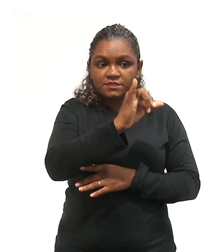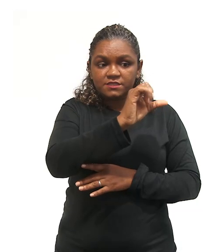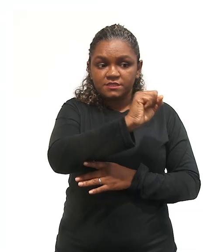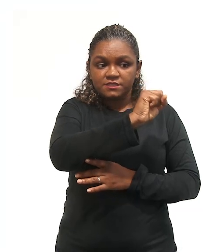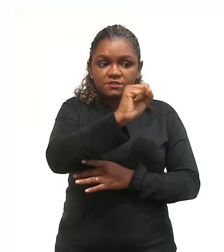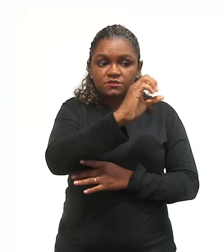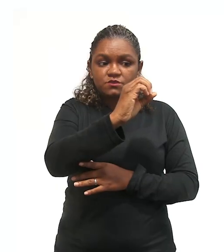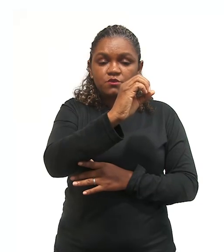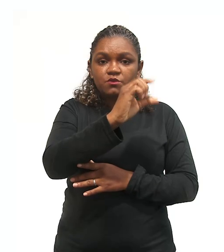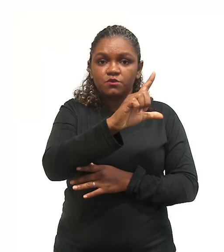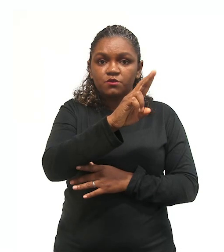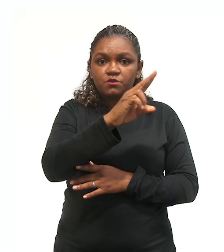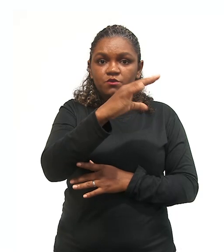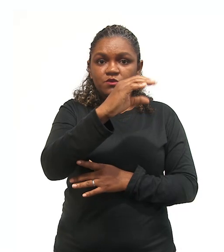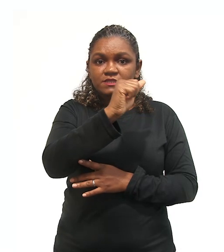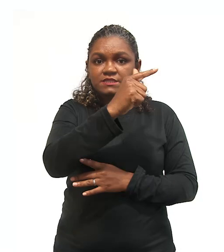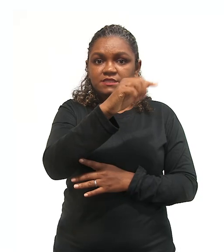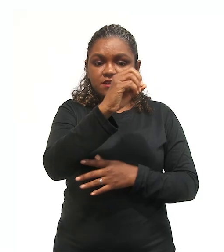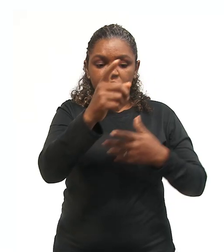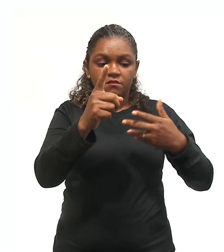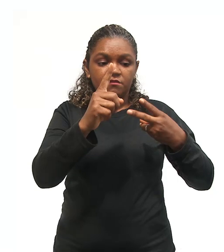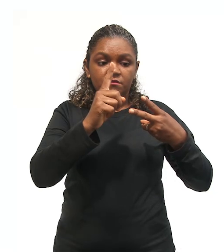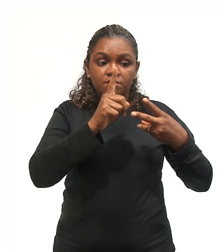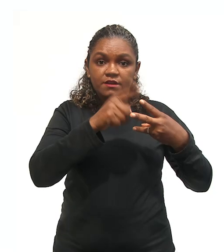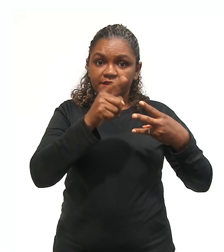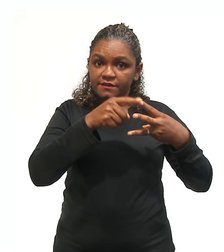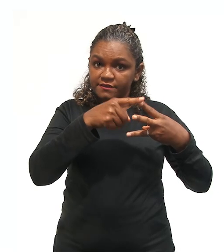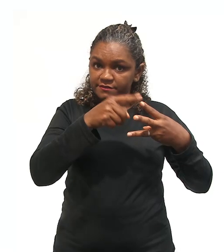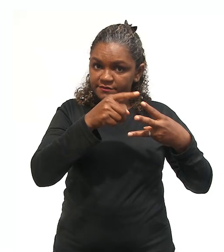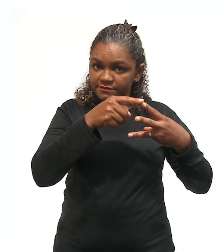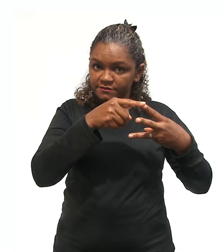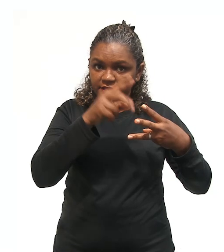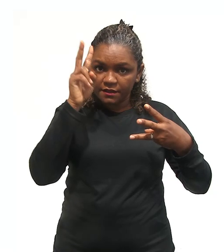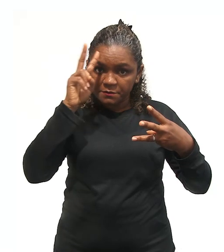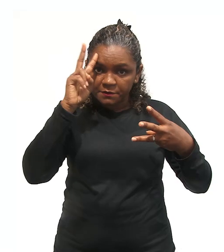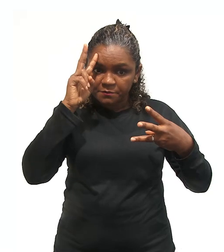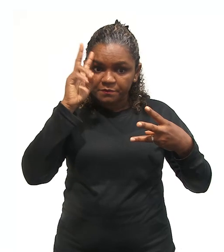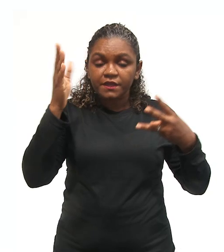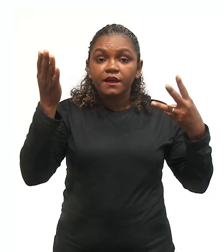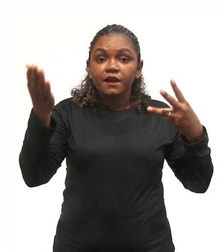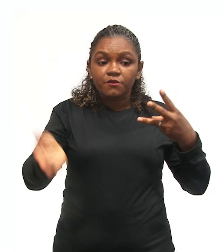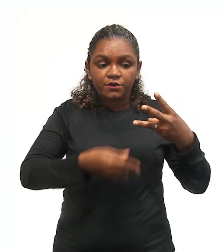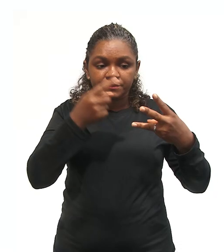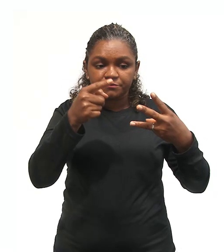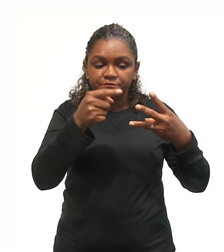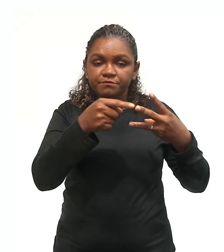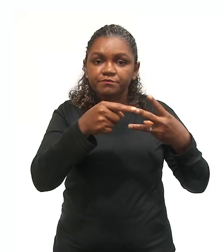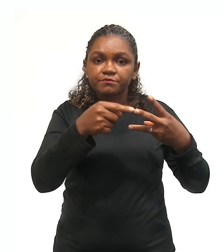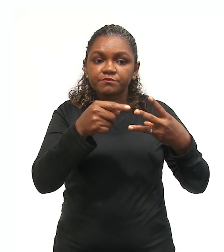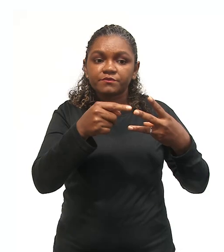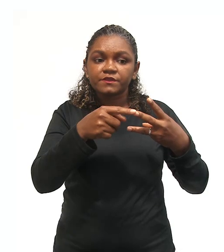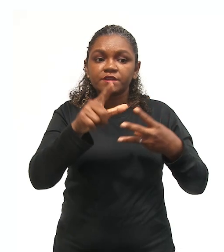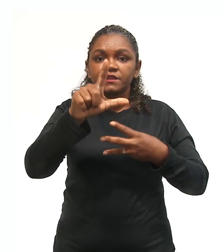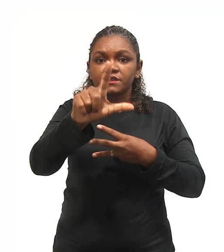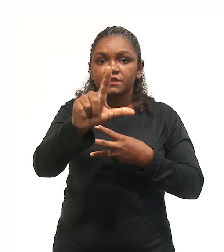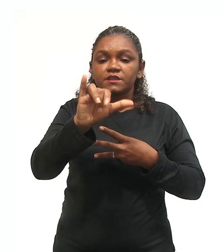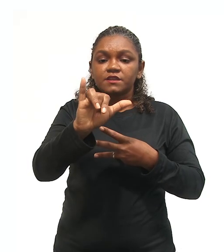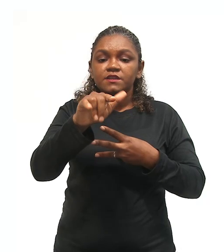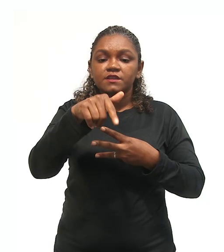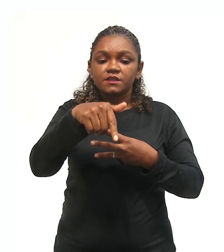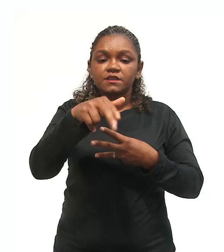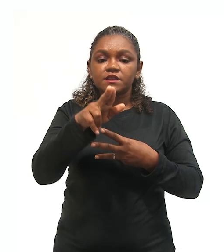dissolução. Depois, viemos para o segundo passo, que é o da liquidação